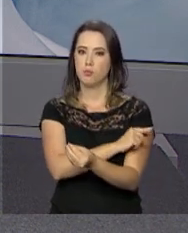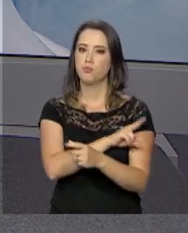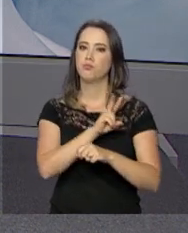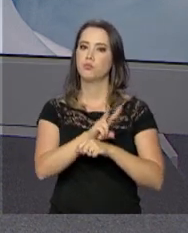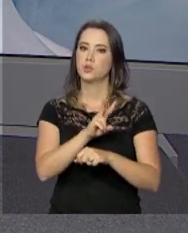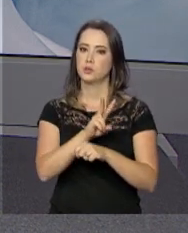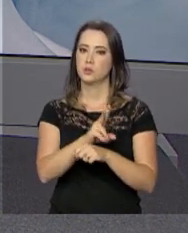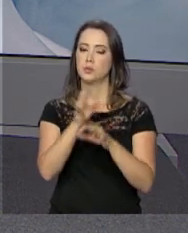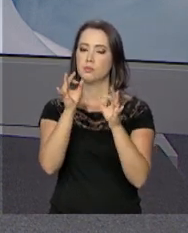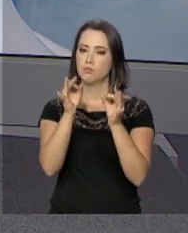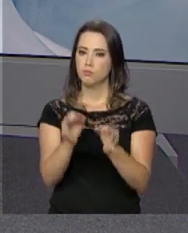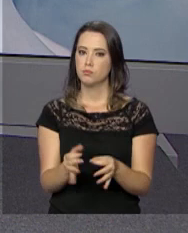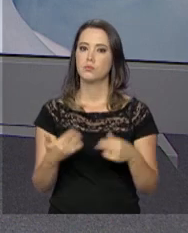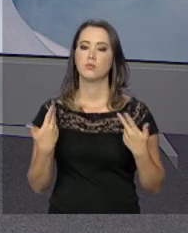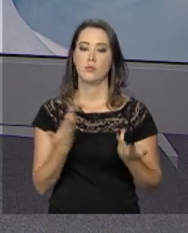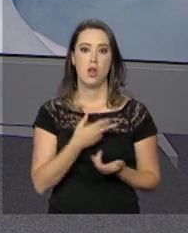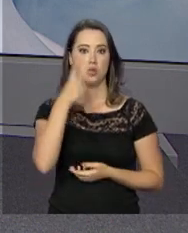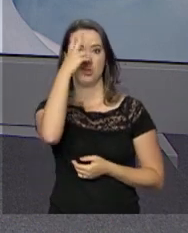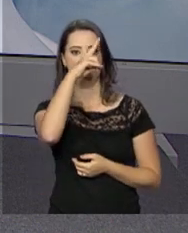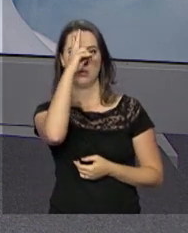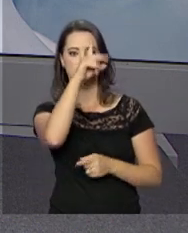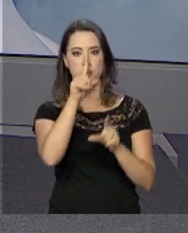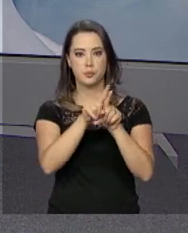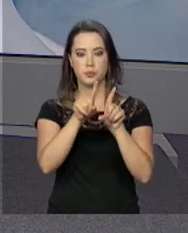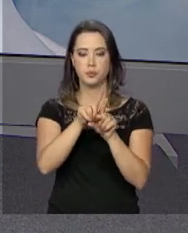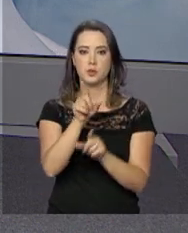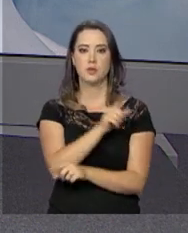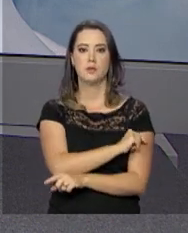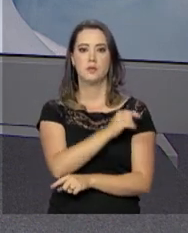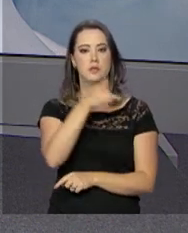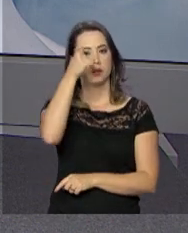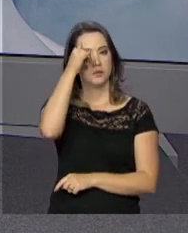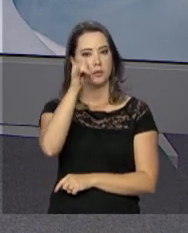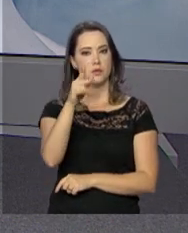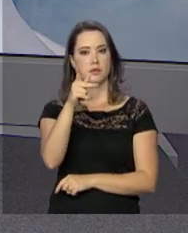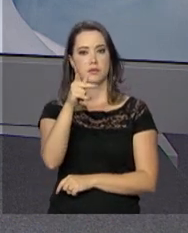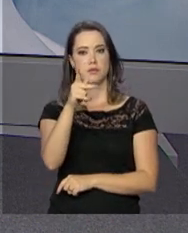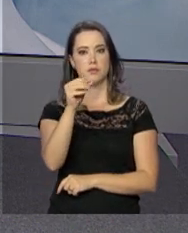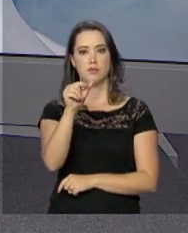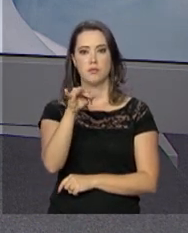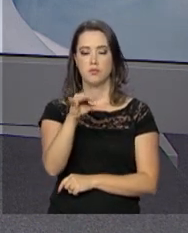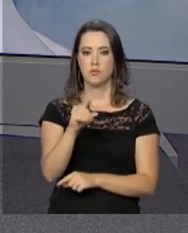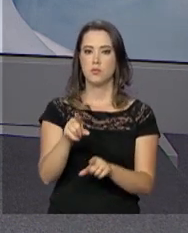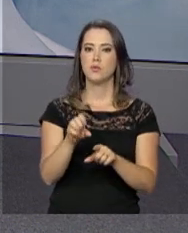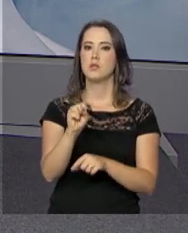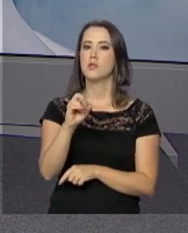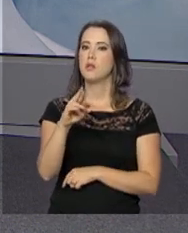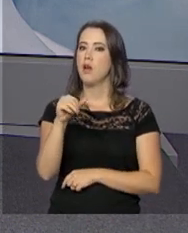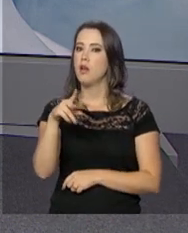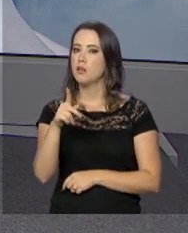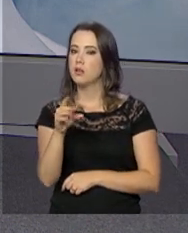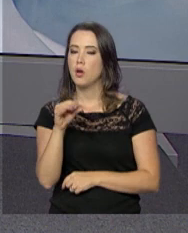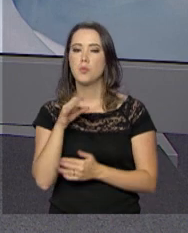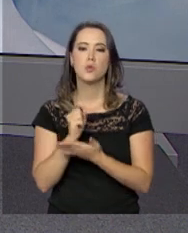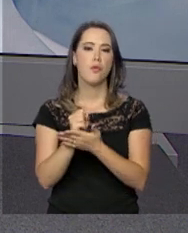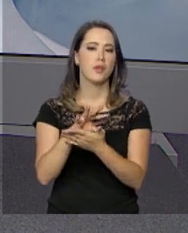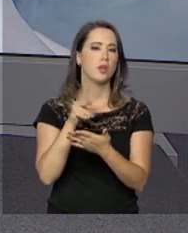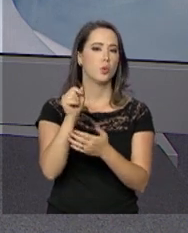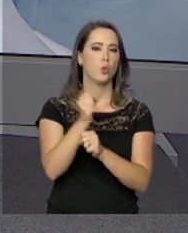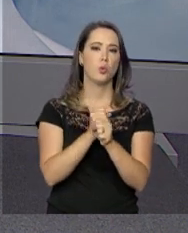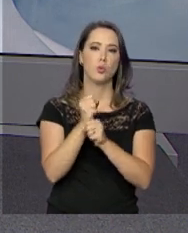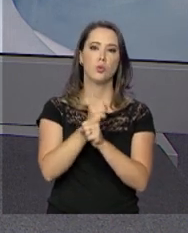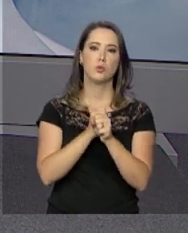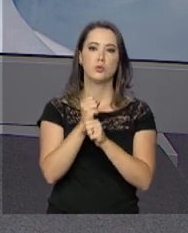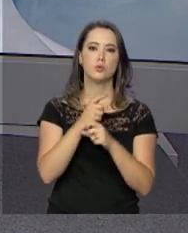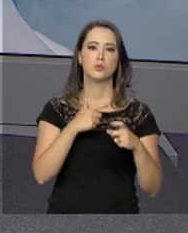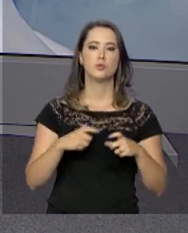considerada adequada. E a gente lembra também que as vacinas contra a pólio e o sarampo estão disponíveis durante todo o ano nos postos